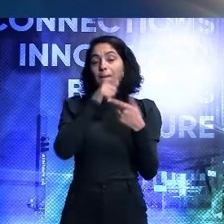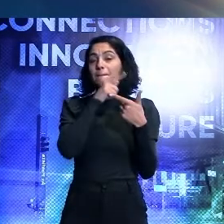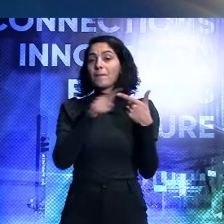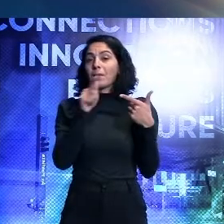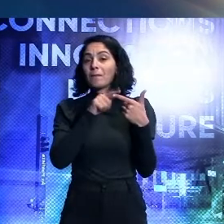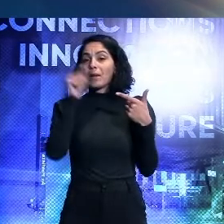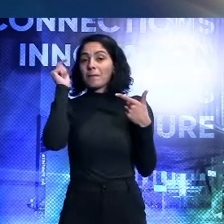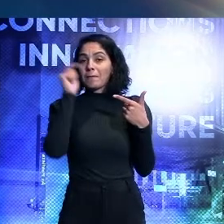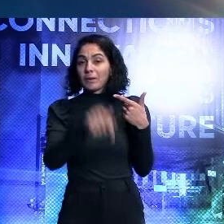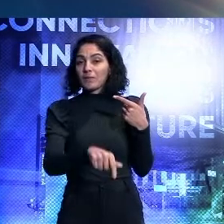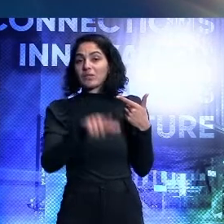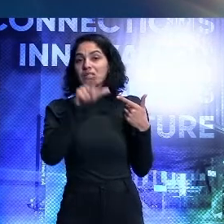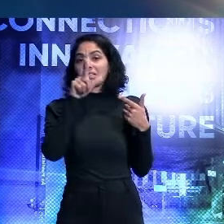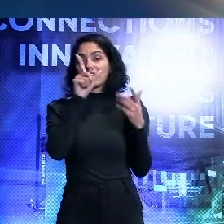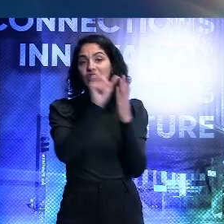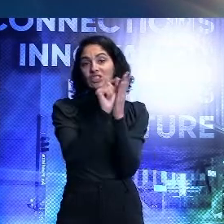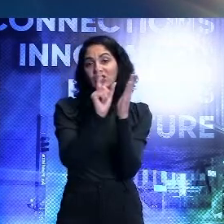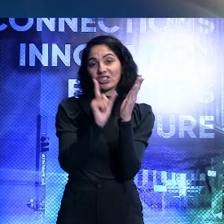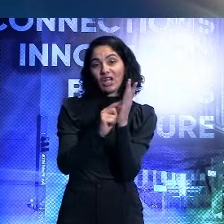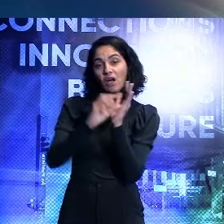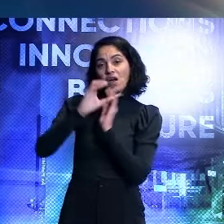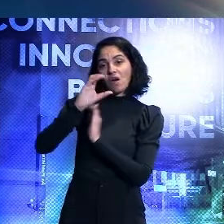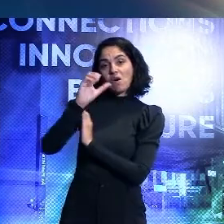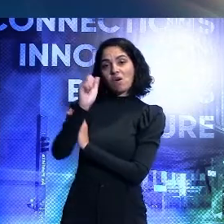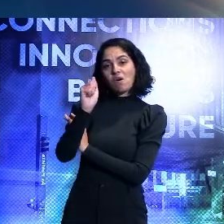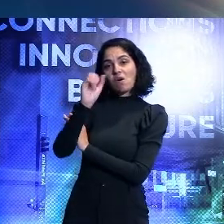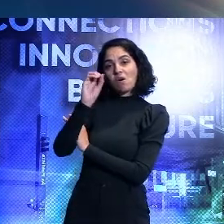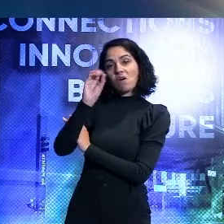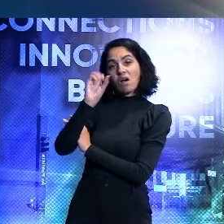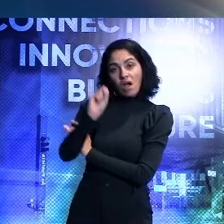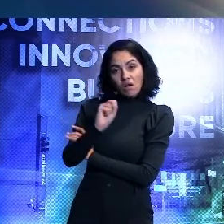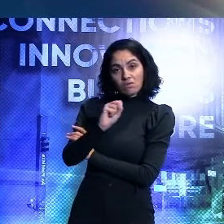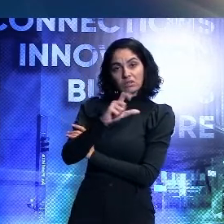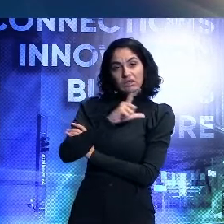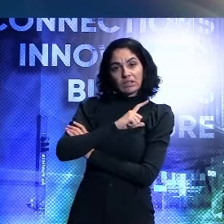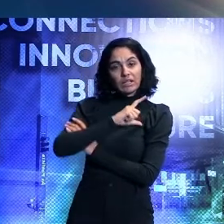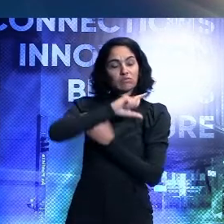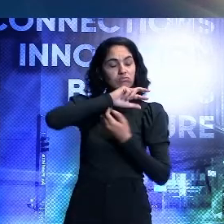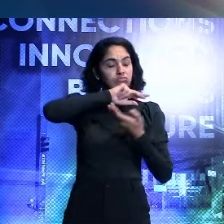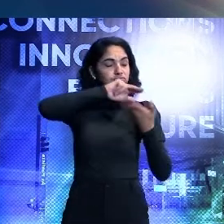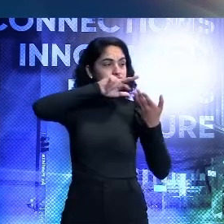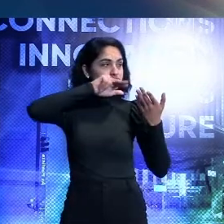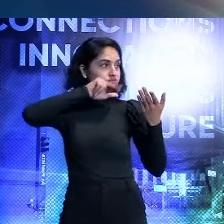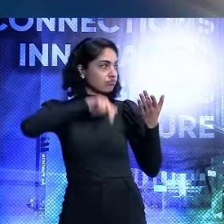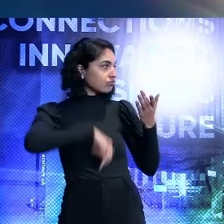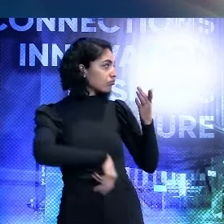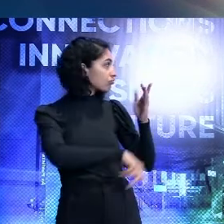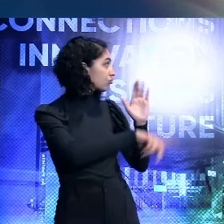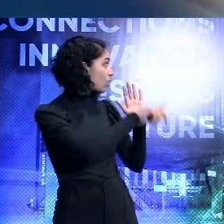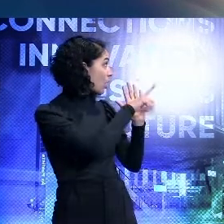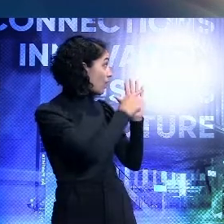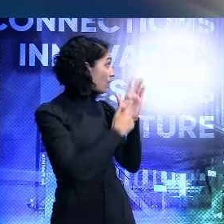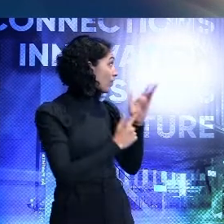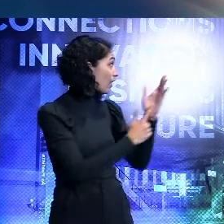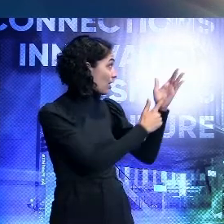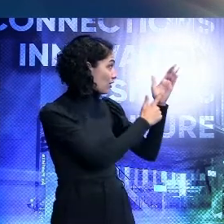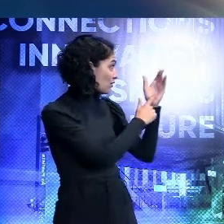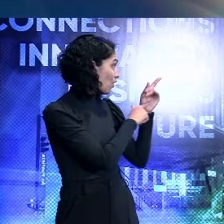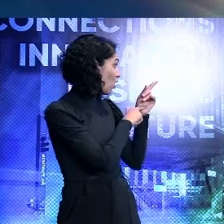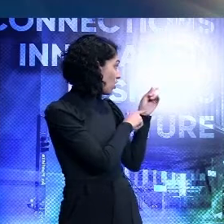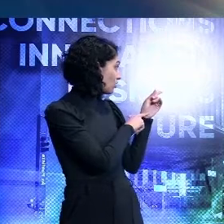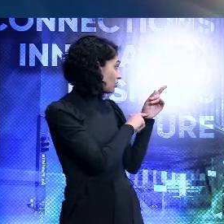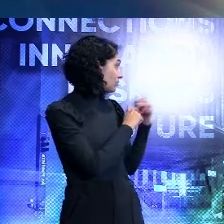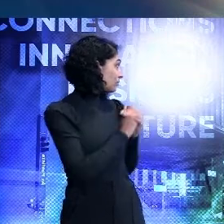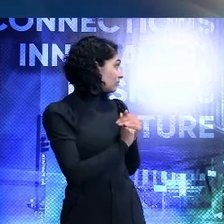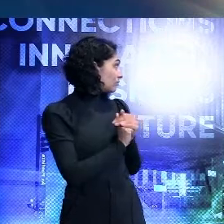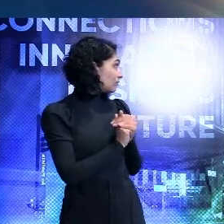você digitalizar o caos. Aqui a gente tem lixeiras ultra mega tecnológicas que fazem o